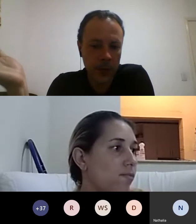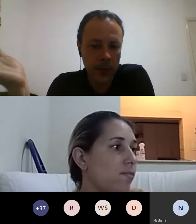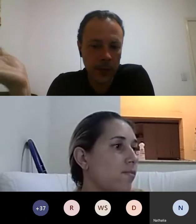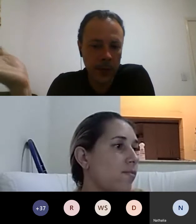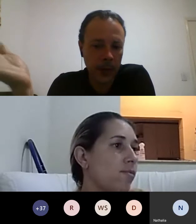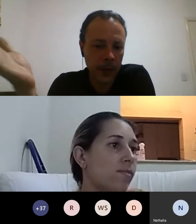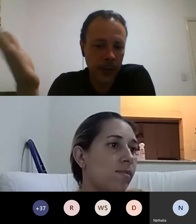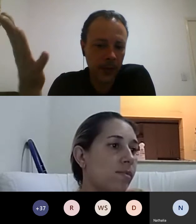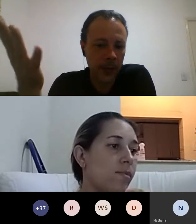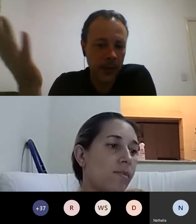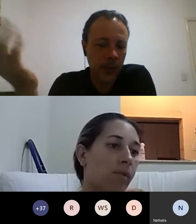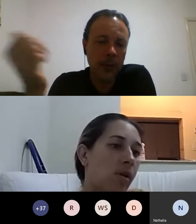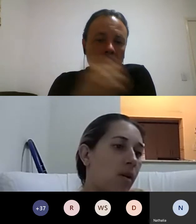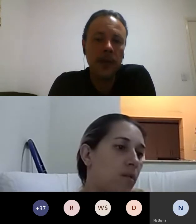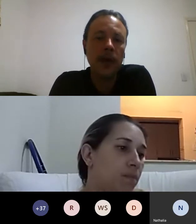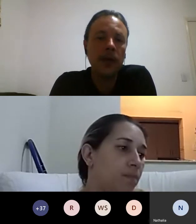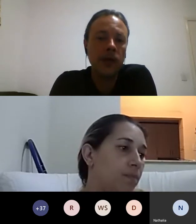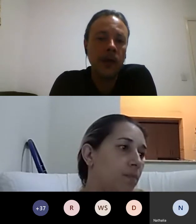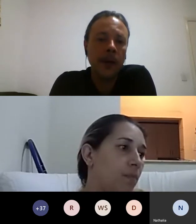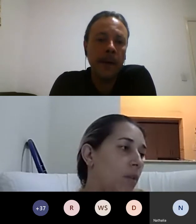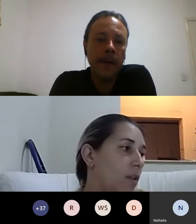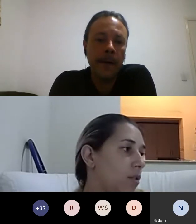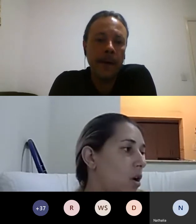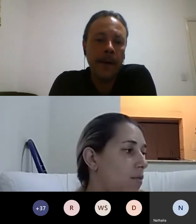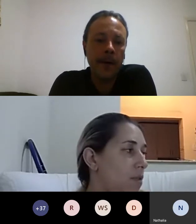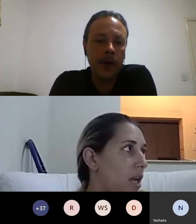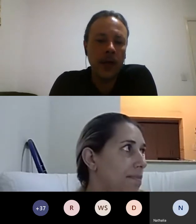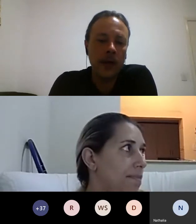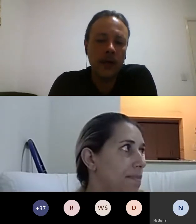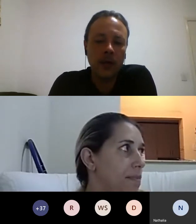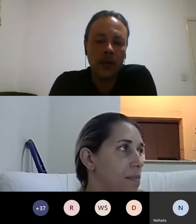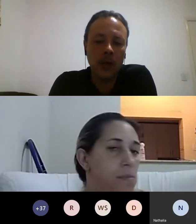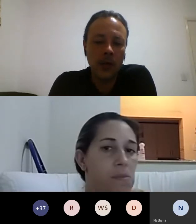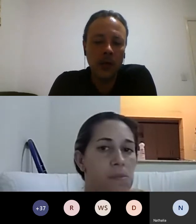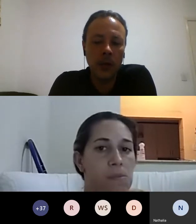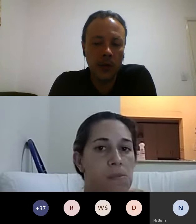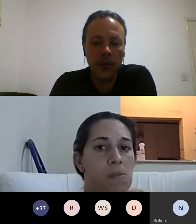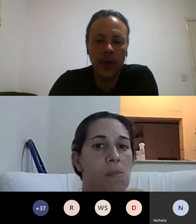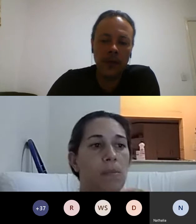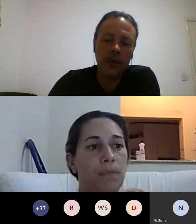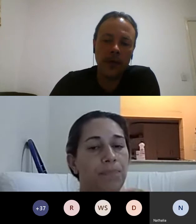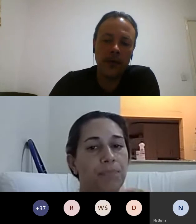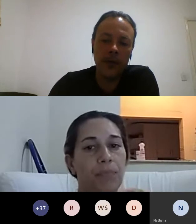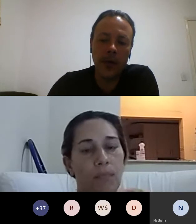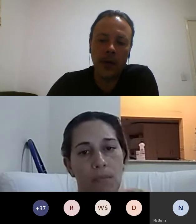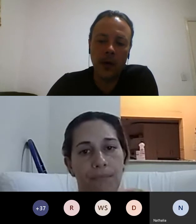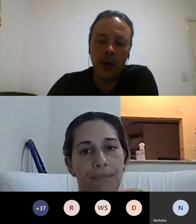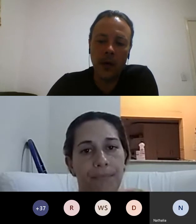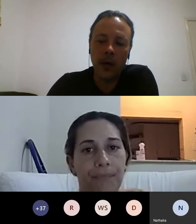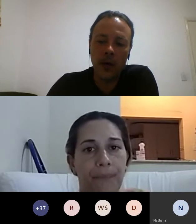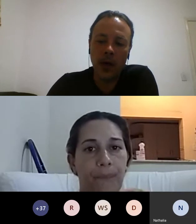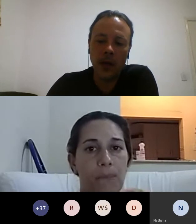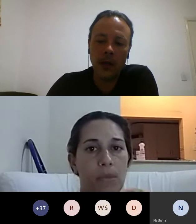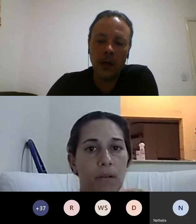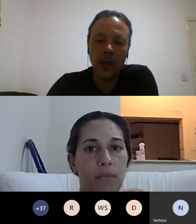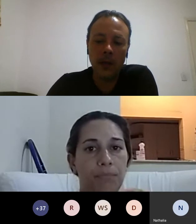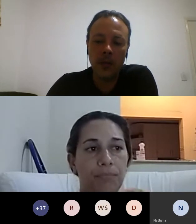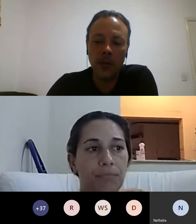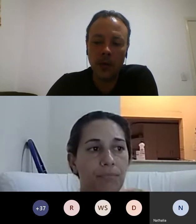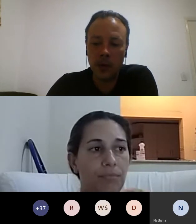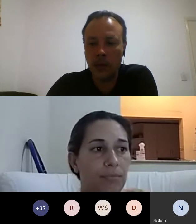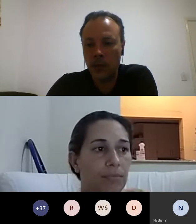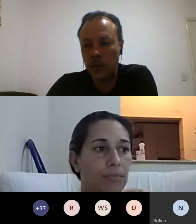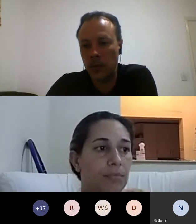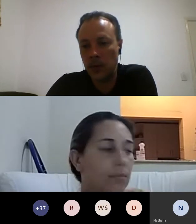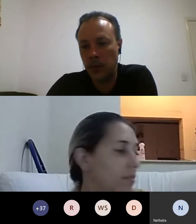frente eu não posso mais publicar, porque vocês não têm mais acesso. Tá? Agora, a questão do conteúdo, como eu te falei, vou reforçar aqui, ó, ainda dá